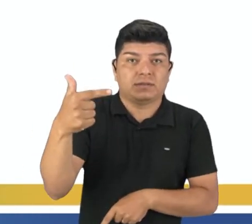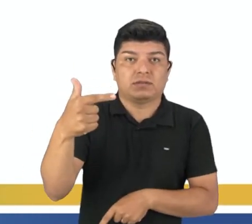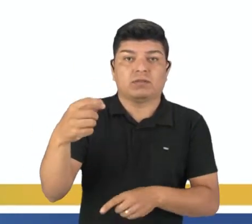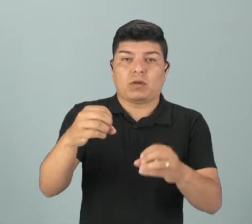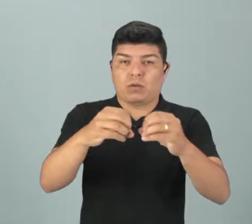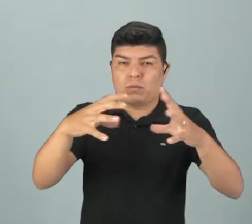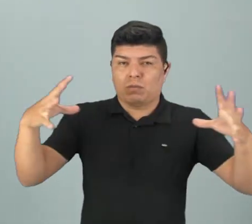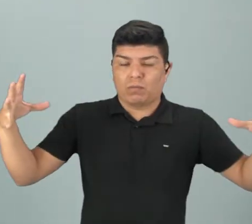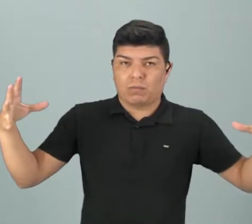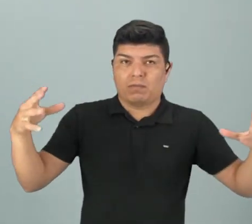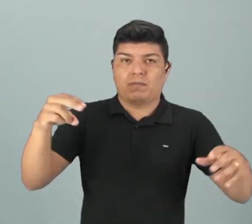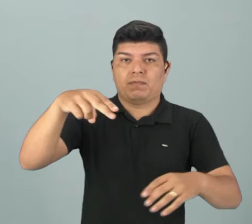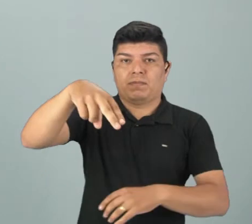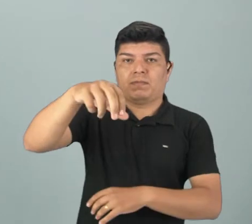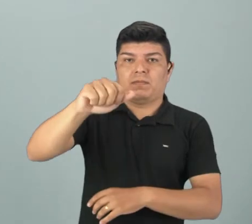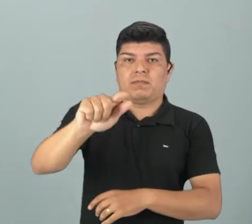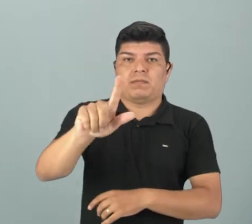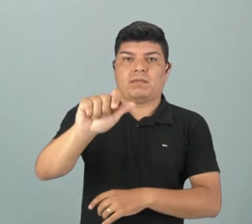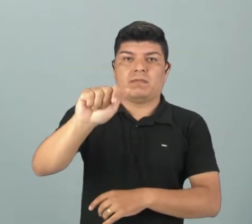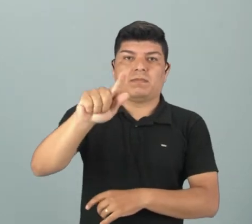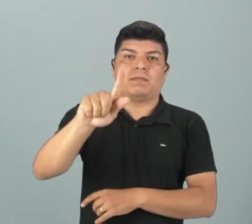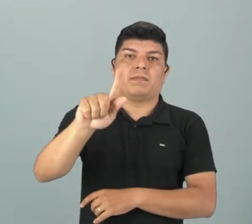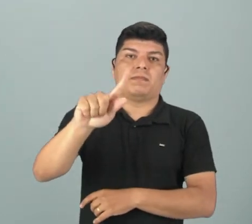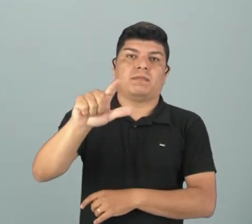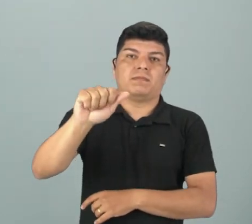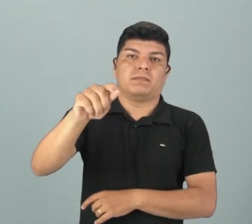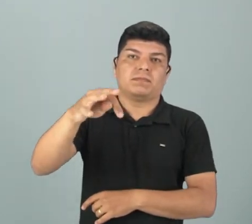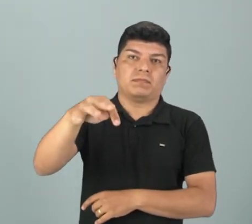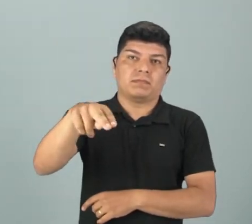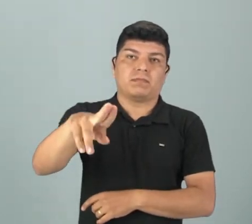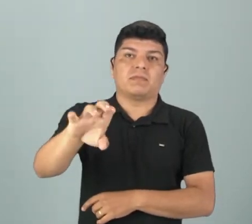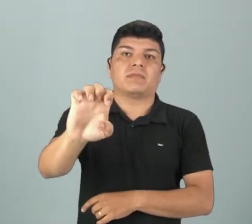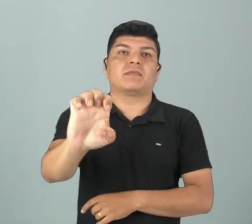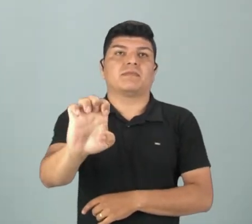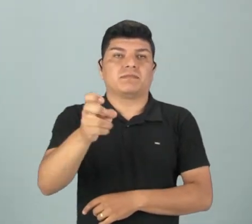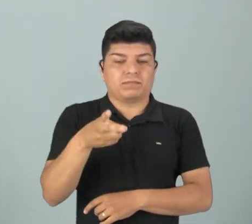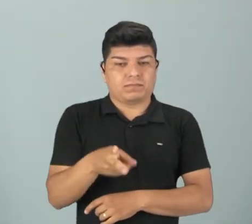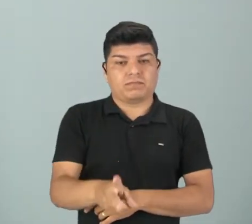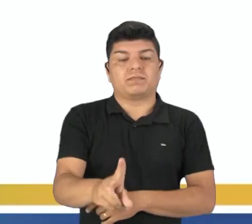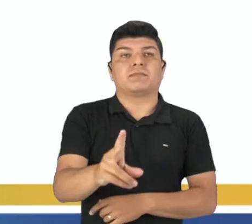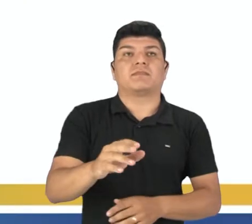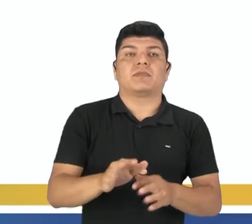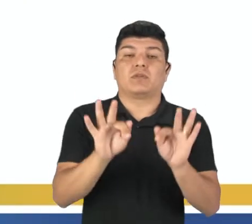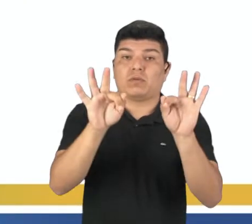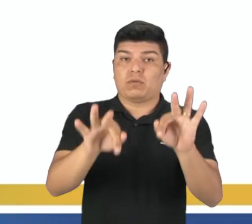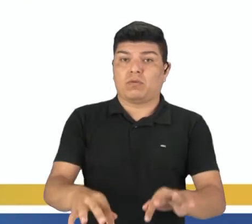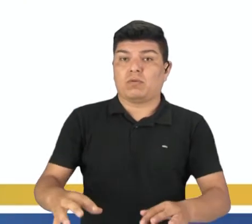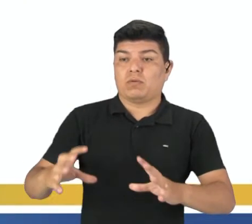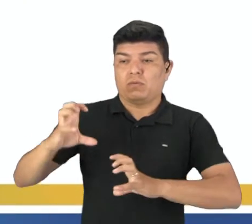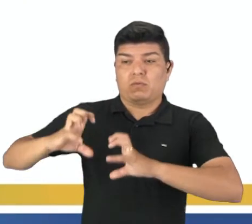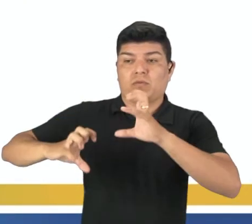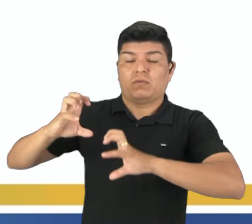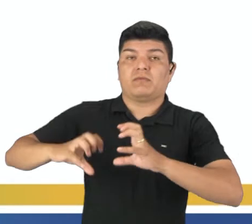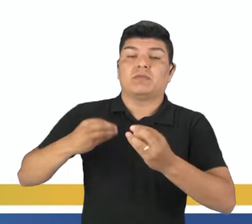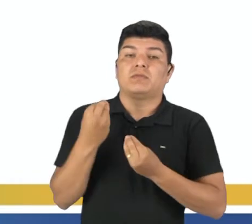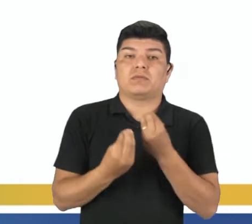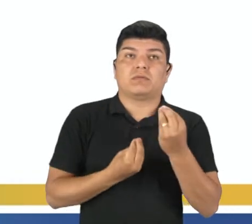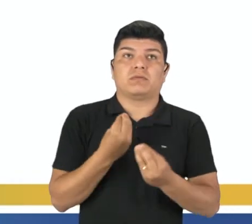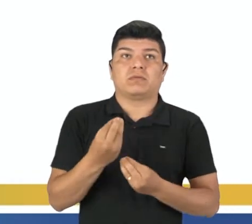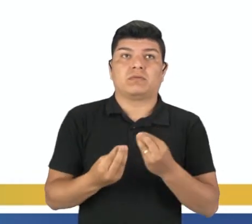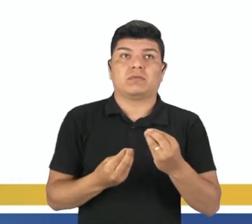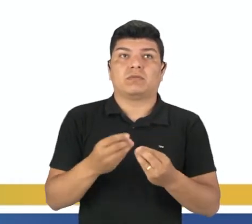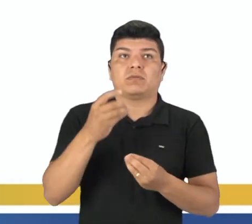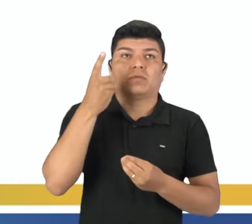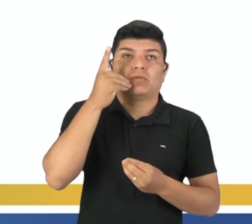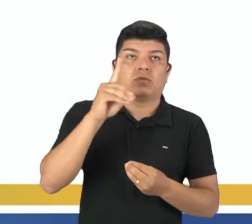bomba na cidade de Nagasaki, que é outra cidade alemã, certo? Continuando. Como que esse conflito chega ao fim? O dia D,